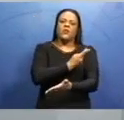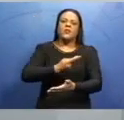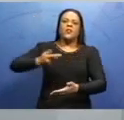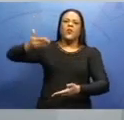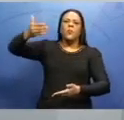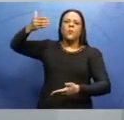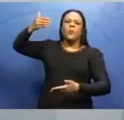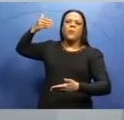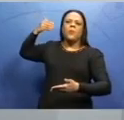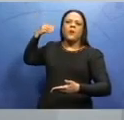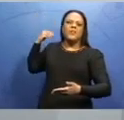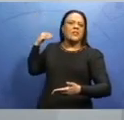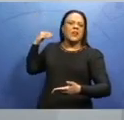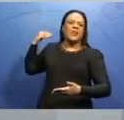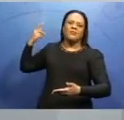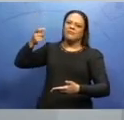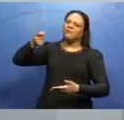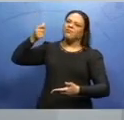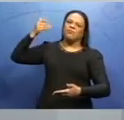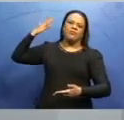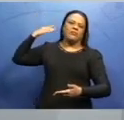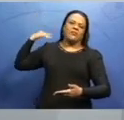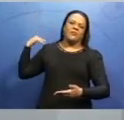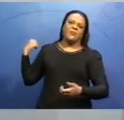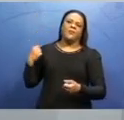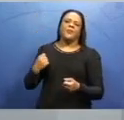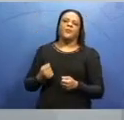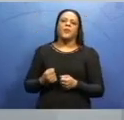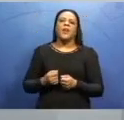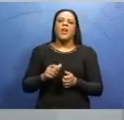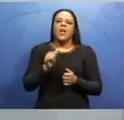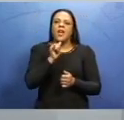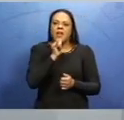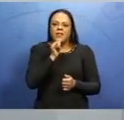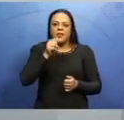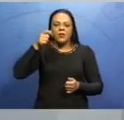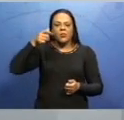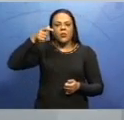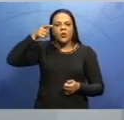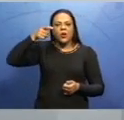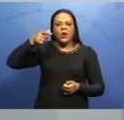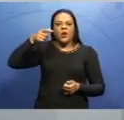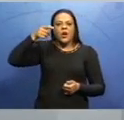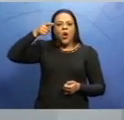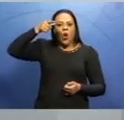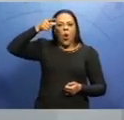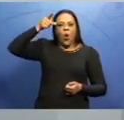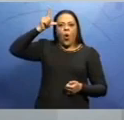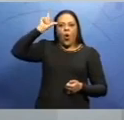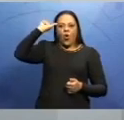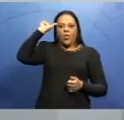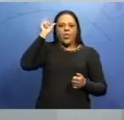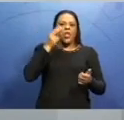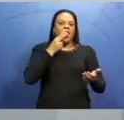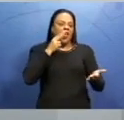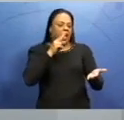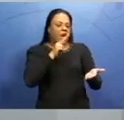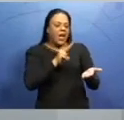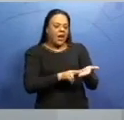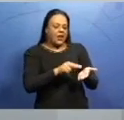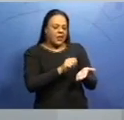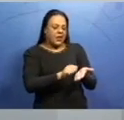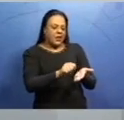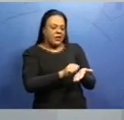que já foi, já aconteceu. Ontem escrevi uma carta para minha mãe. Olha o